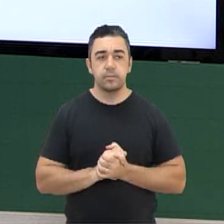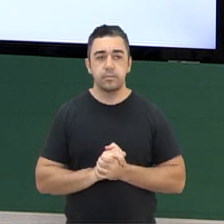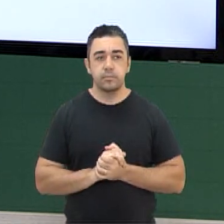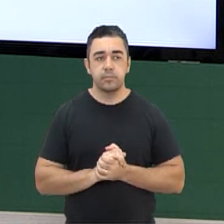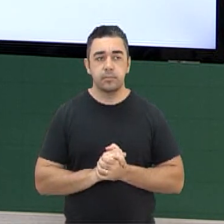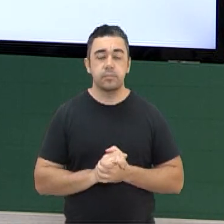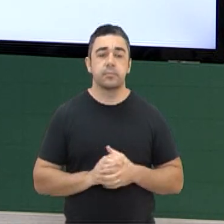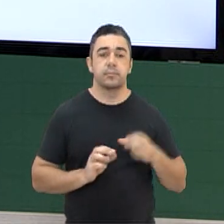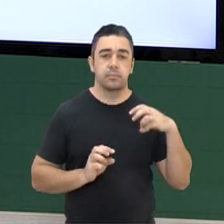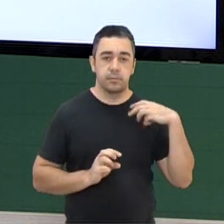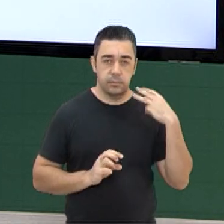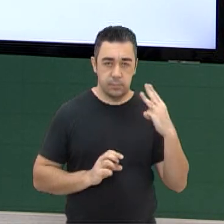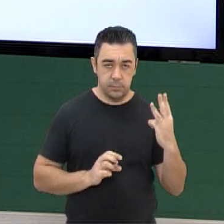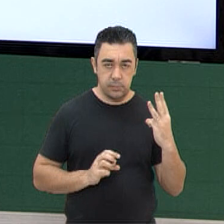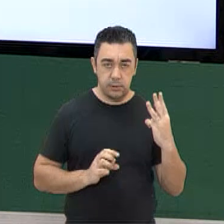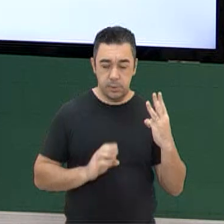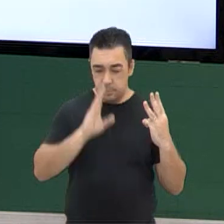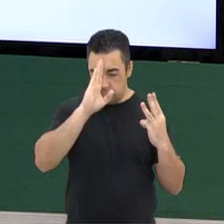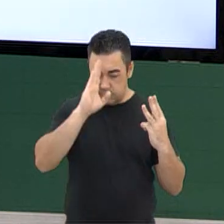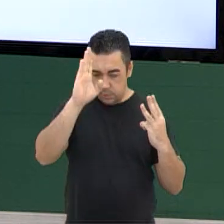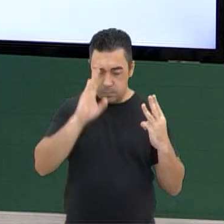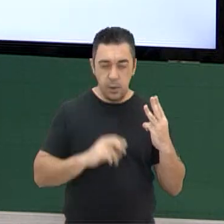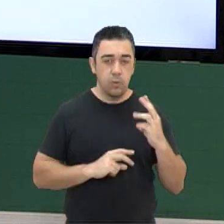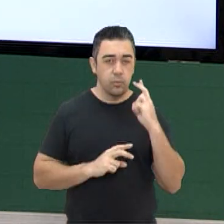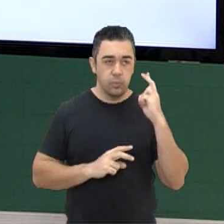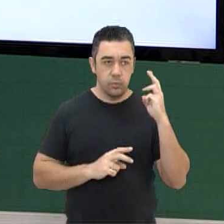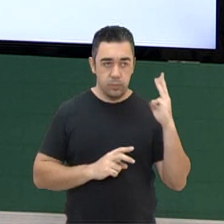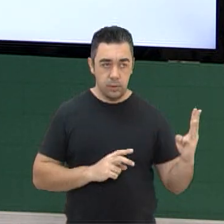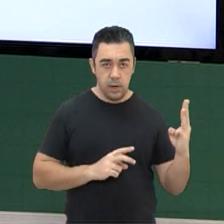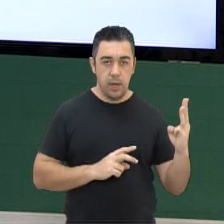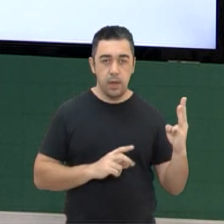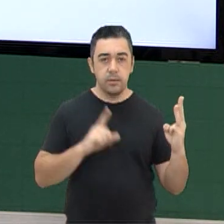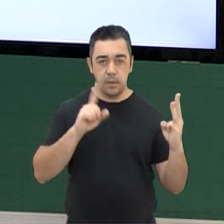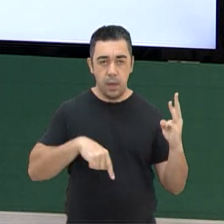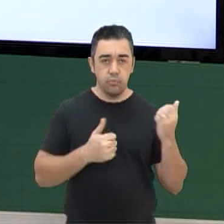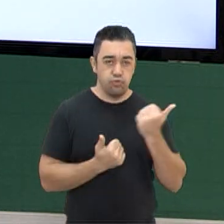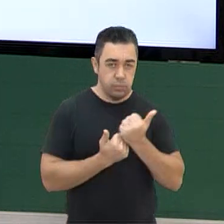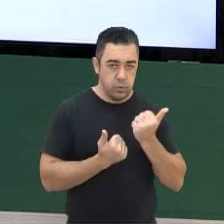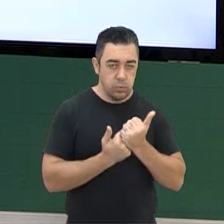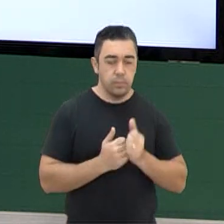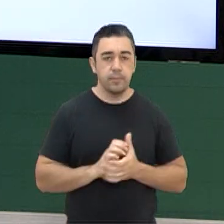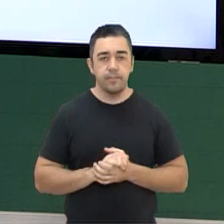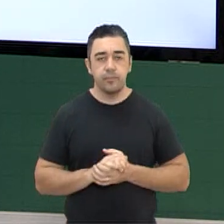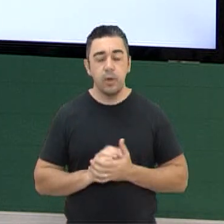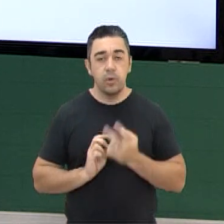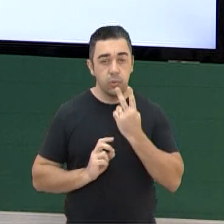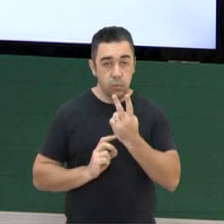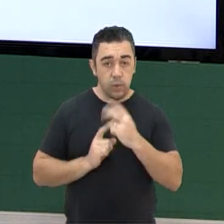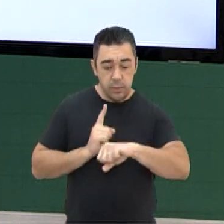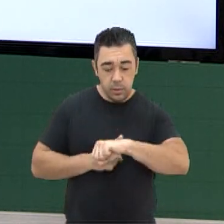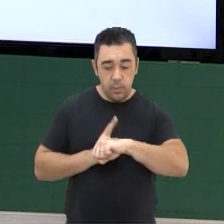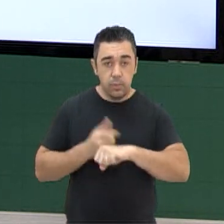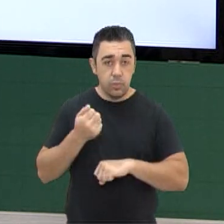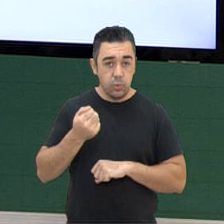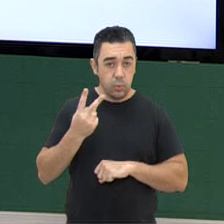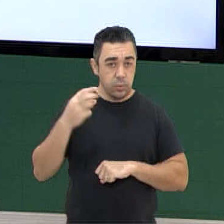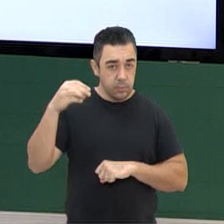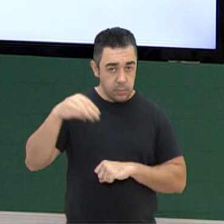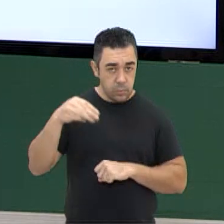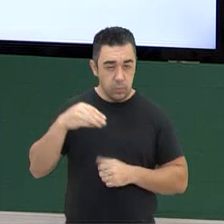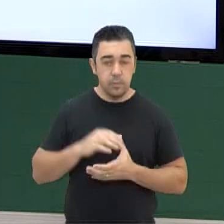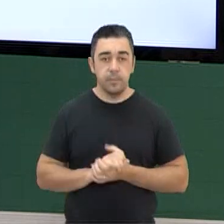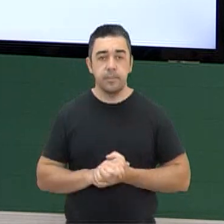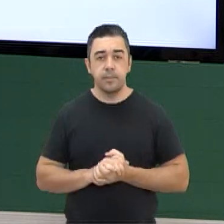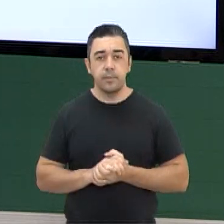goalball, 3 jogadores titulares e 3 jogadores reservas, 2 tempos de 12 minutos.